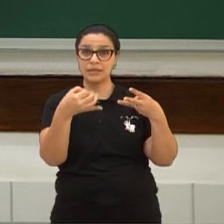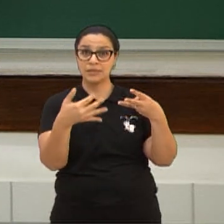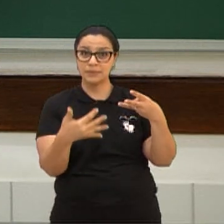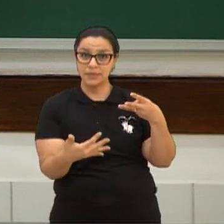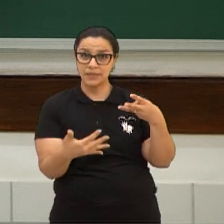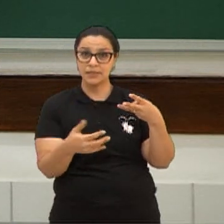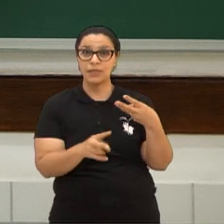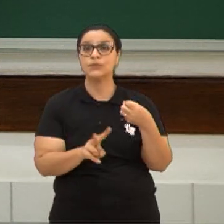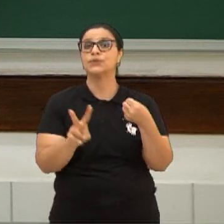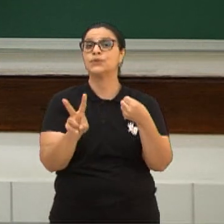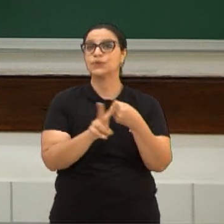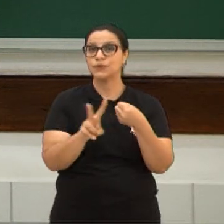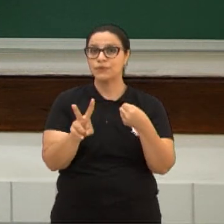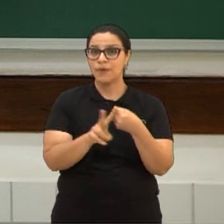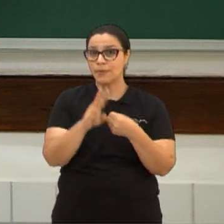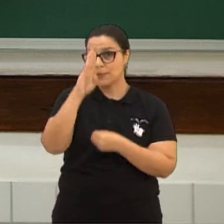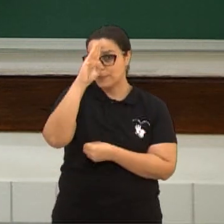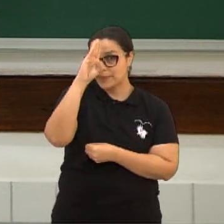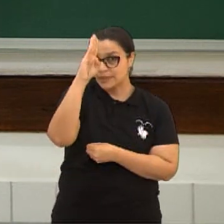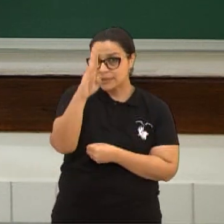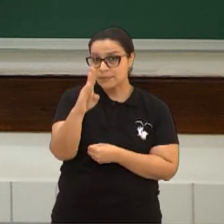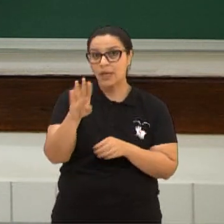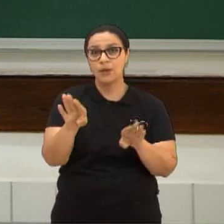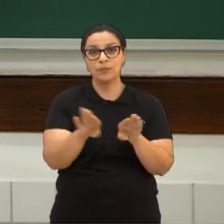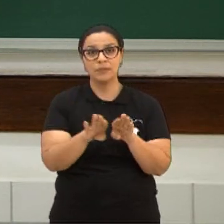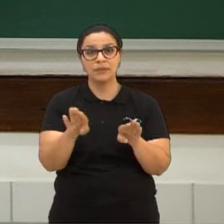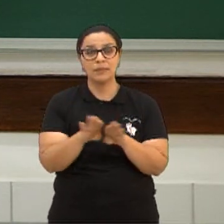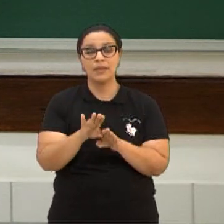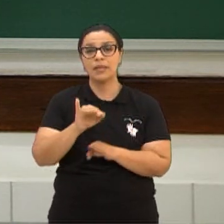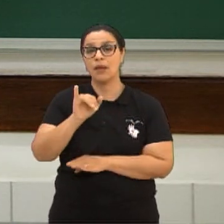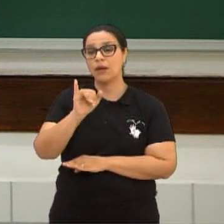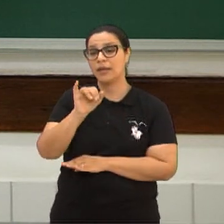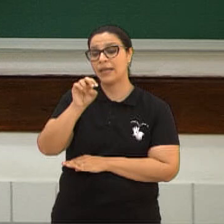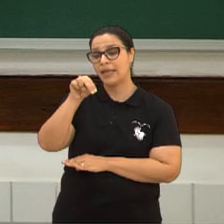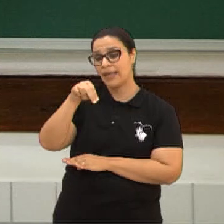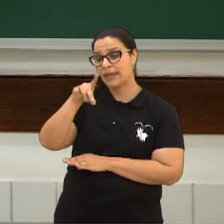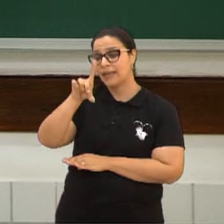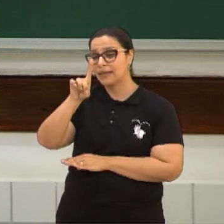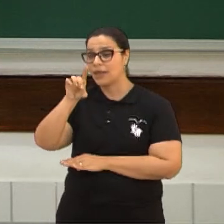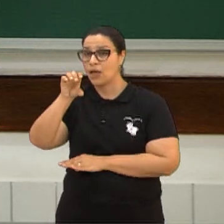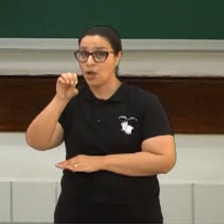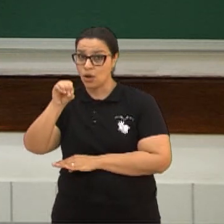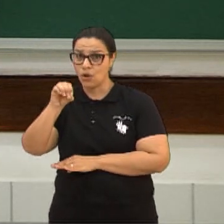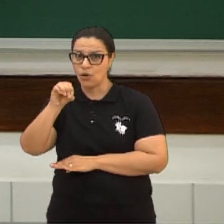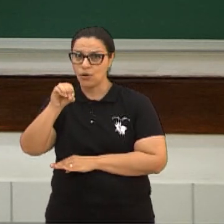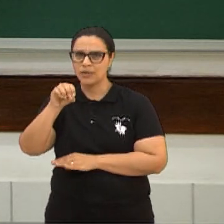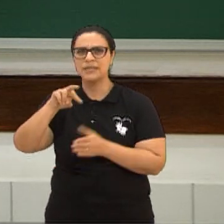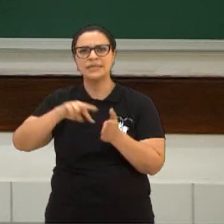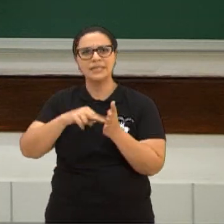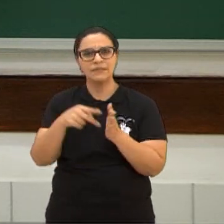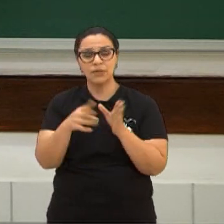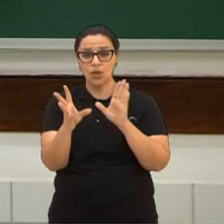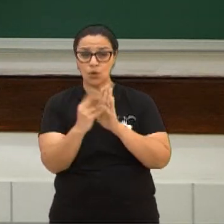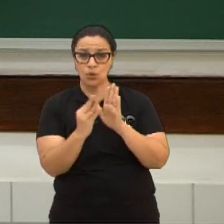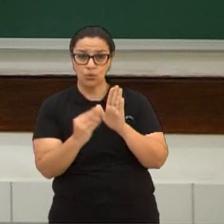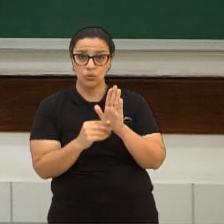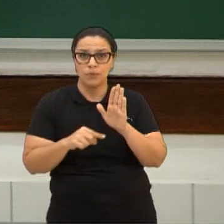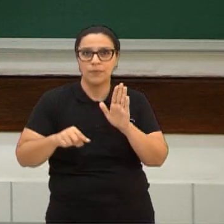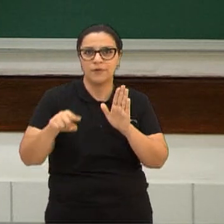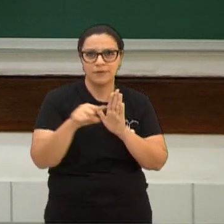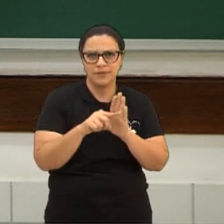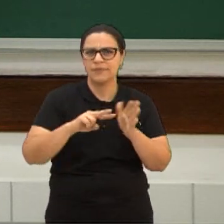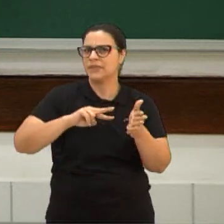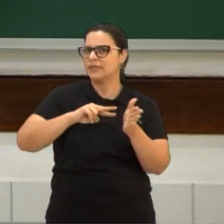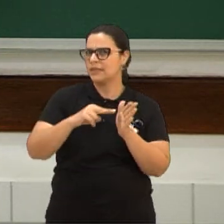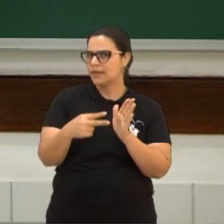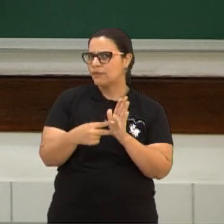explicando, verbo principal com a terminação NDO, o conteúdo para vocês. Isto